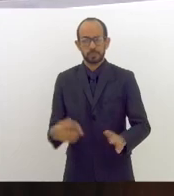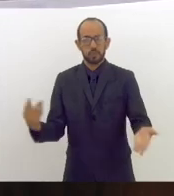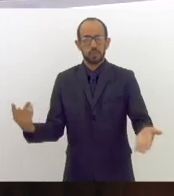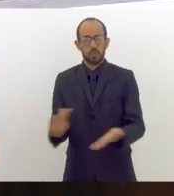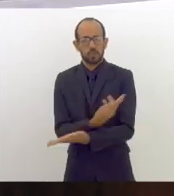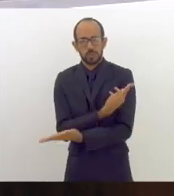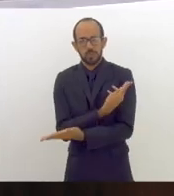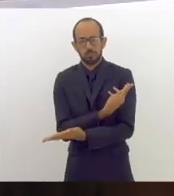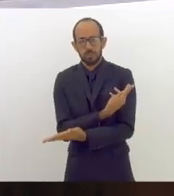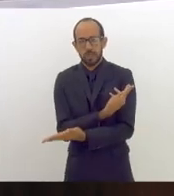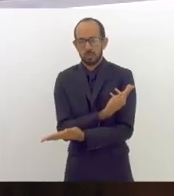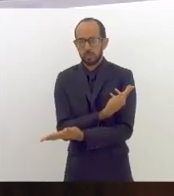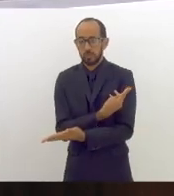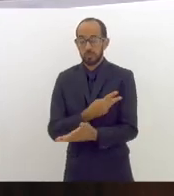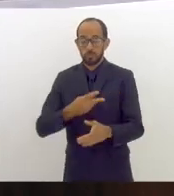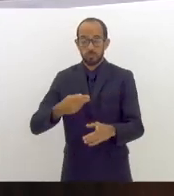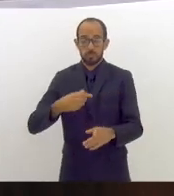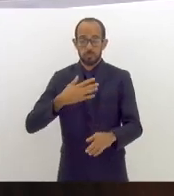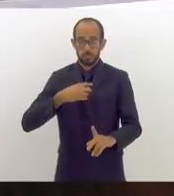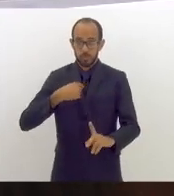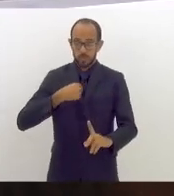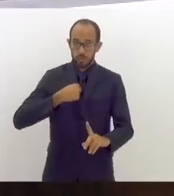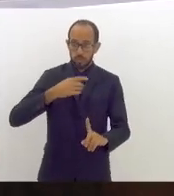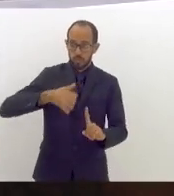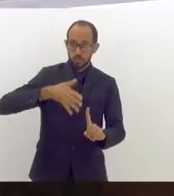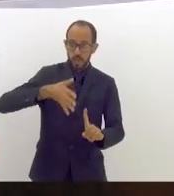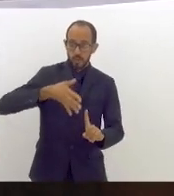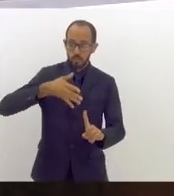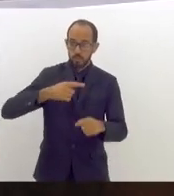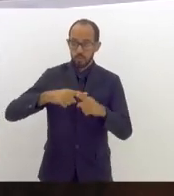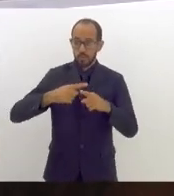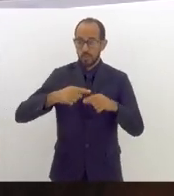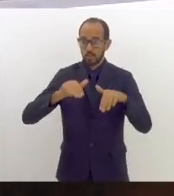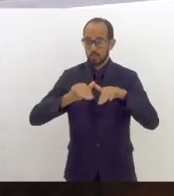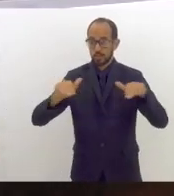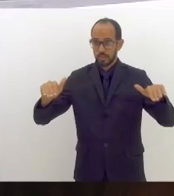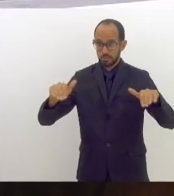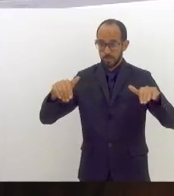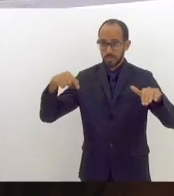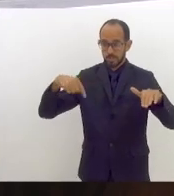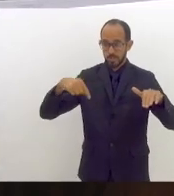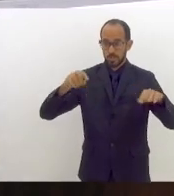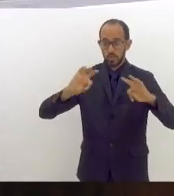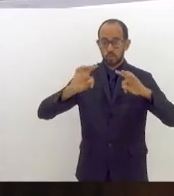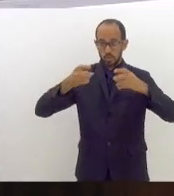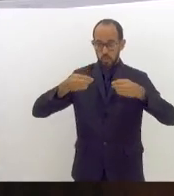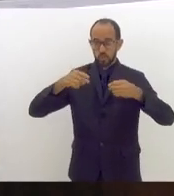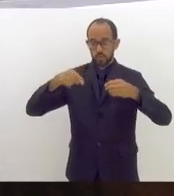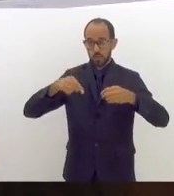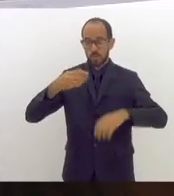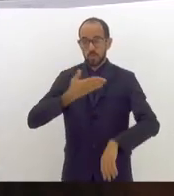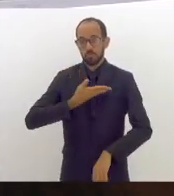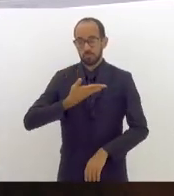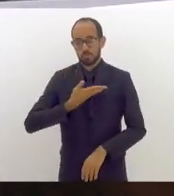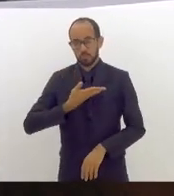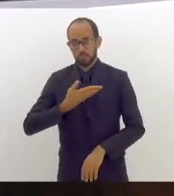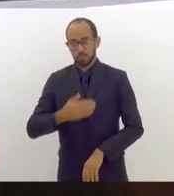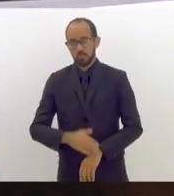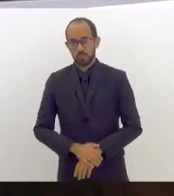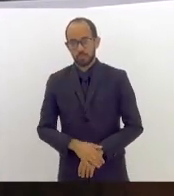que vos fala porque faz parte dessa mesa aqui em que todos são grandes amigos